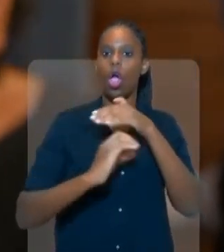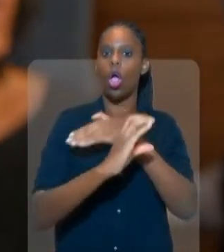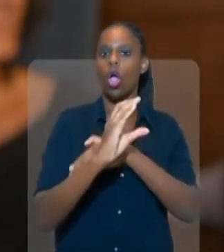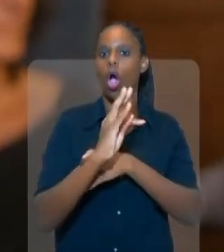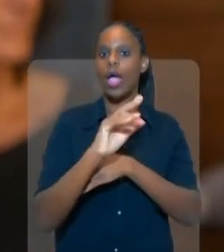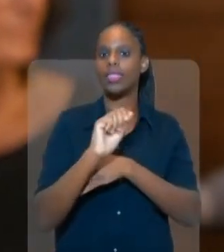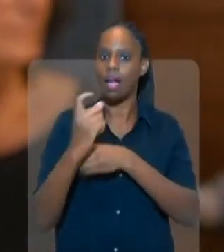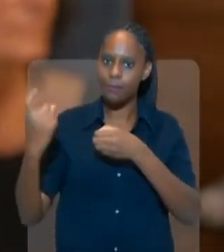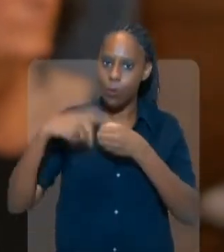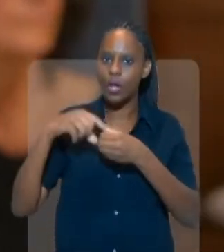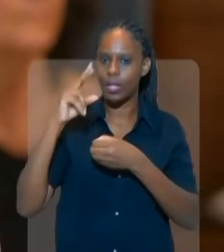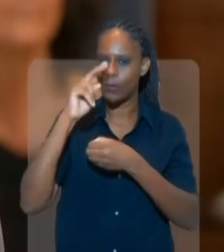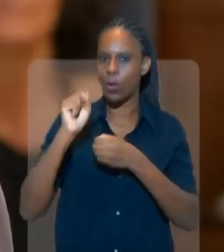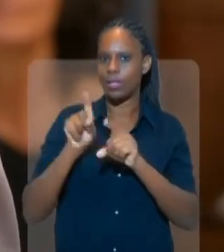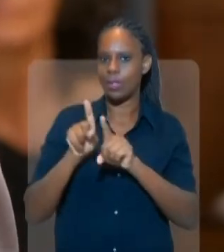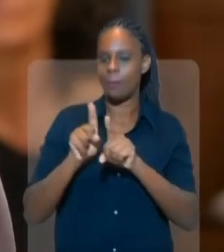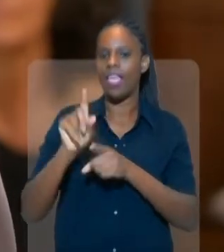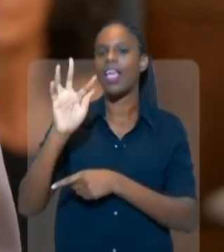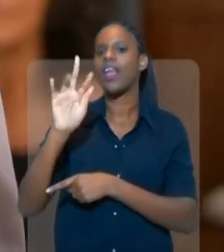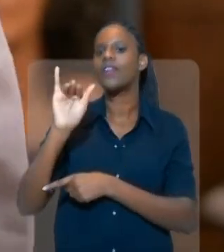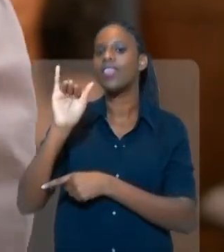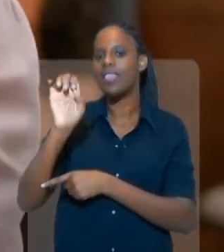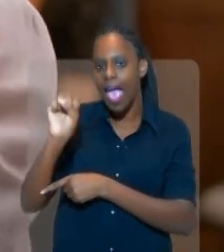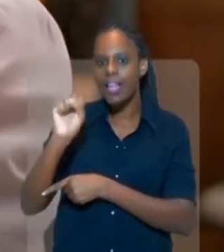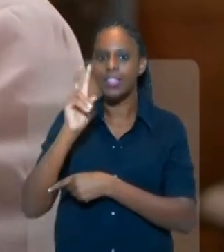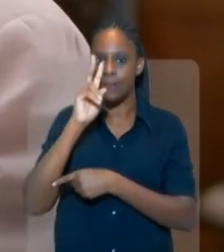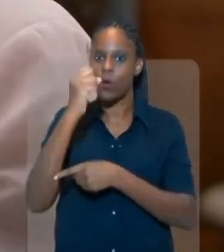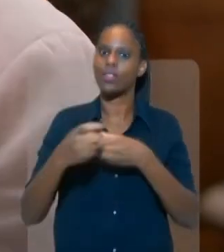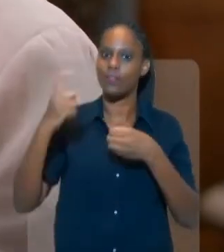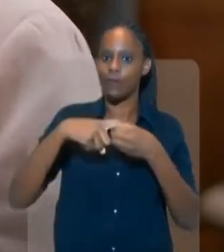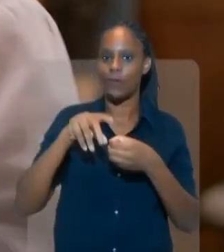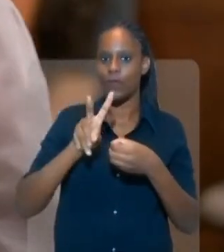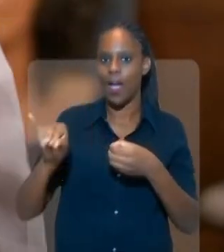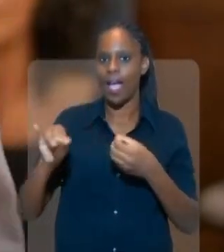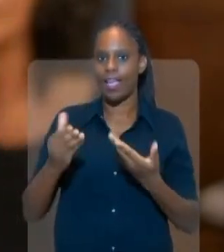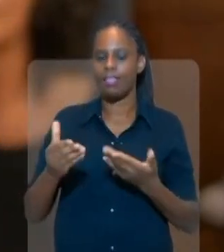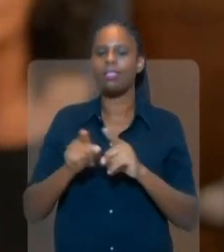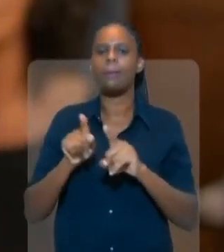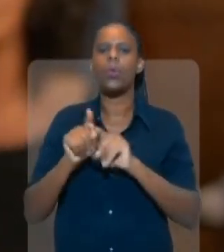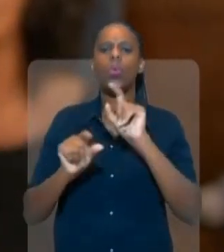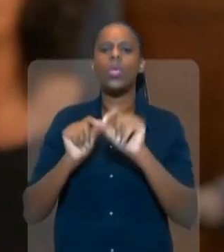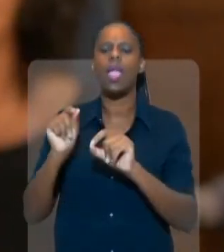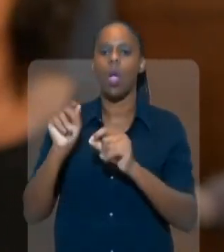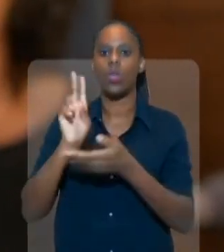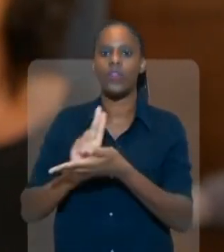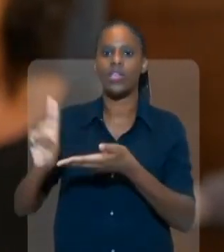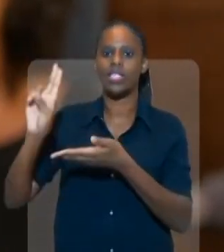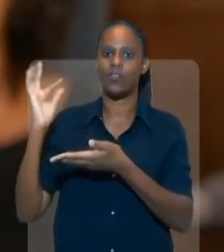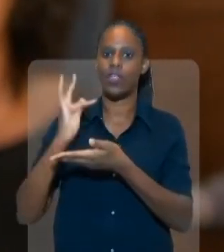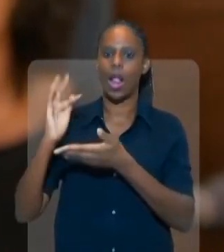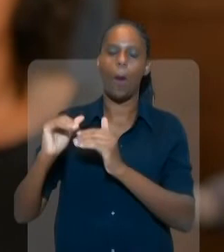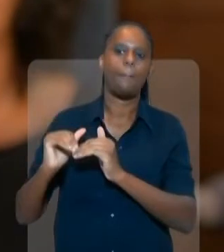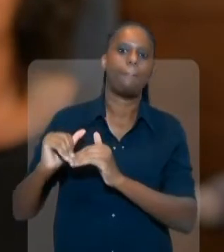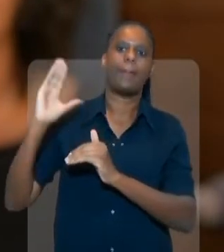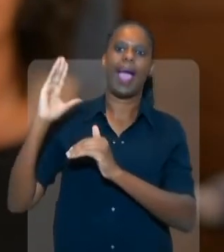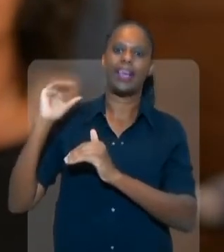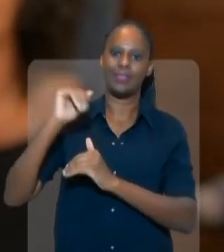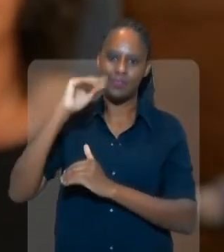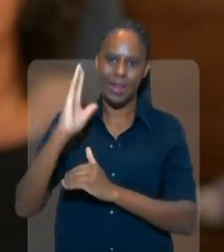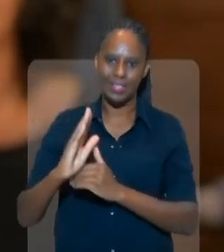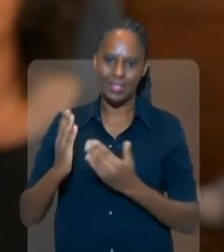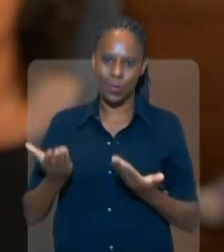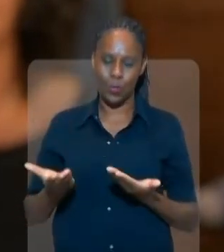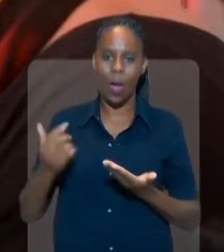força. As cotas vão vir com muito mais força. O FIES vai vir com muito mais força. E vai ter muito mais